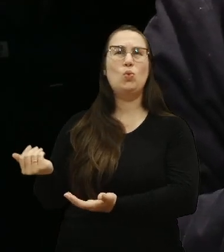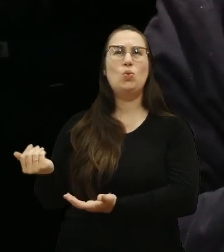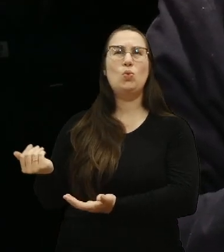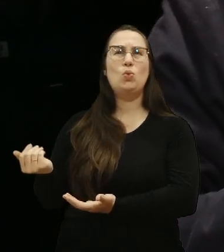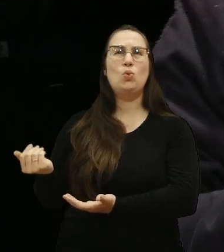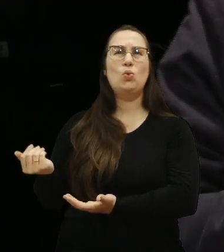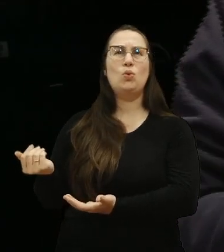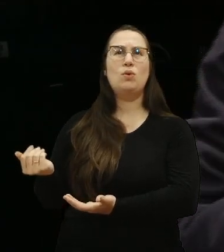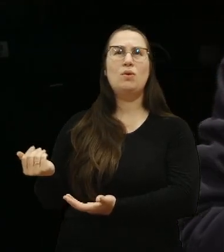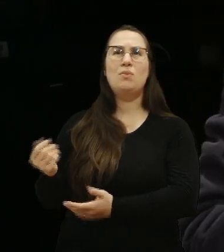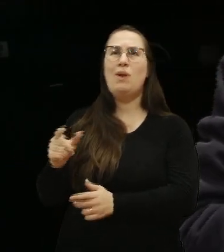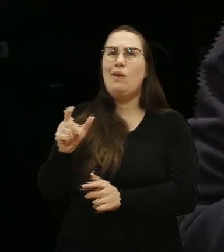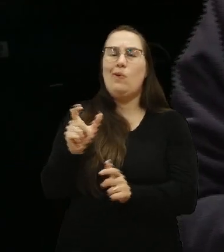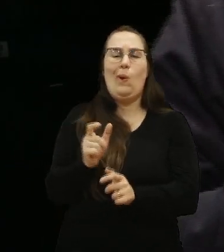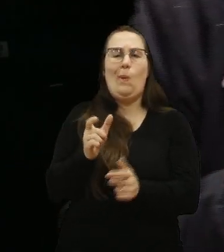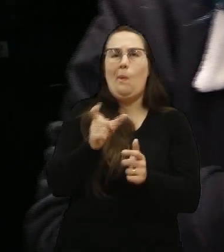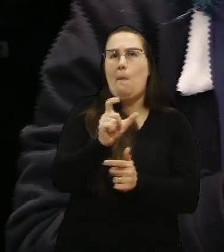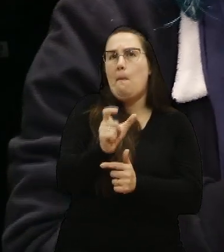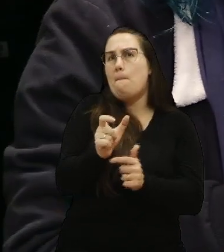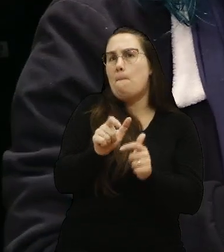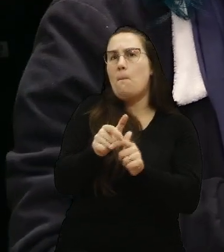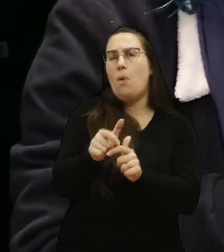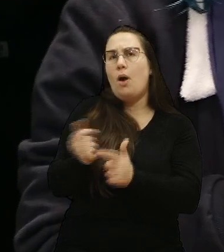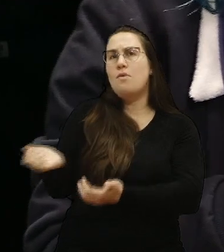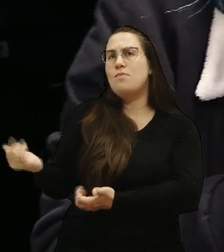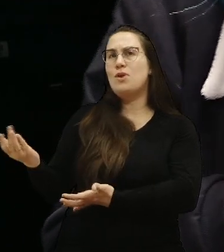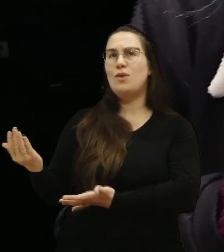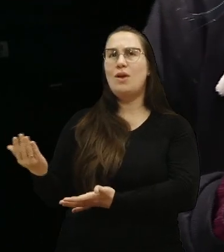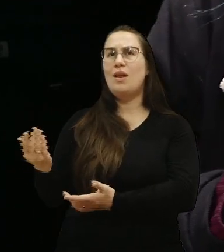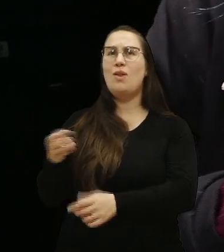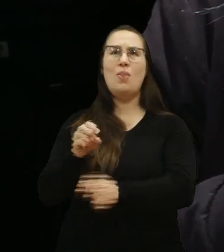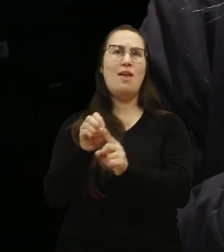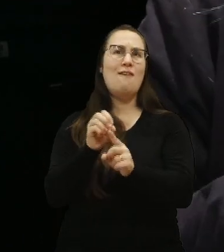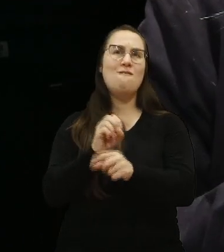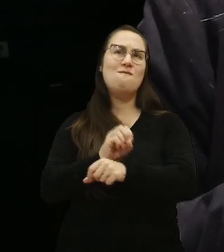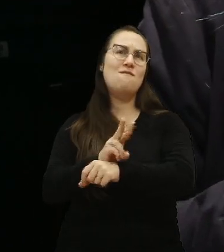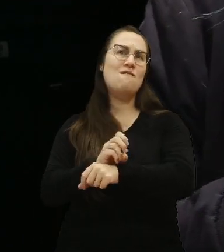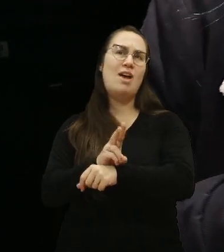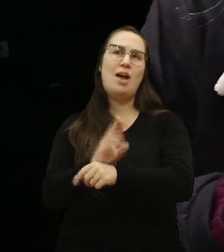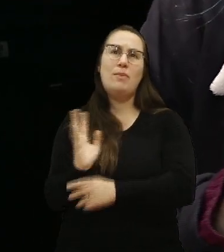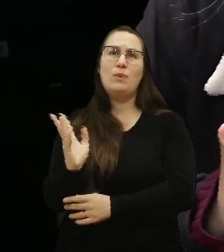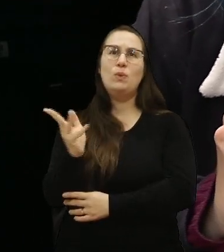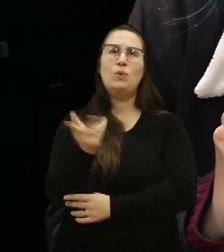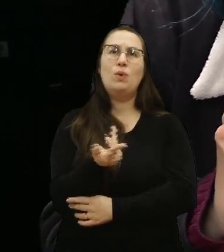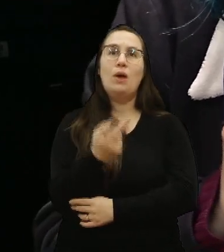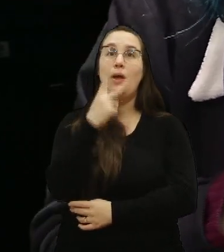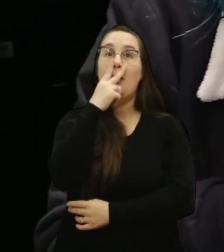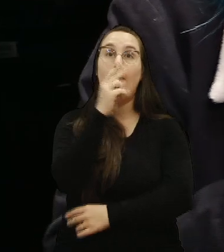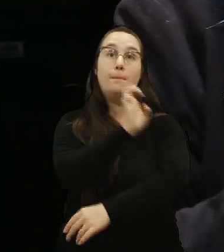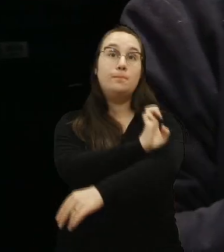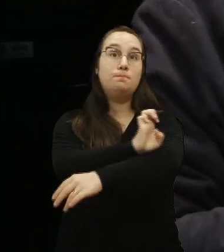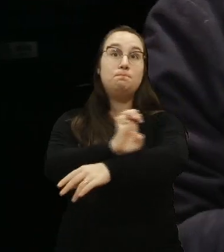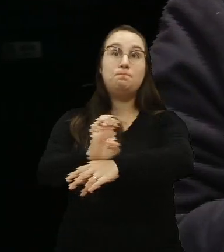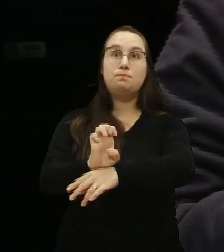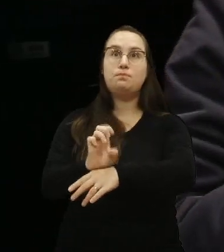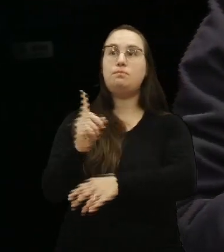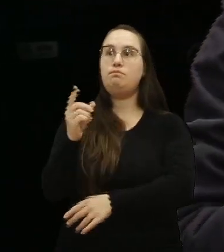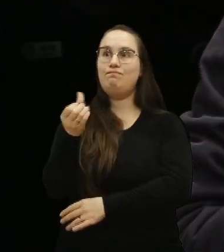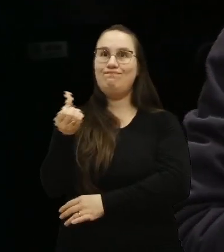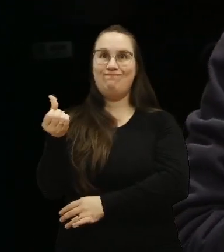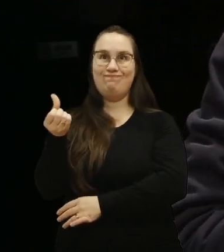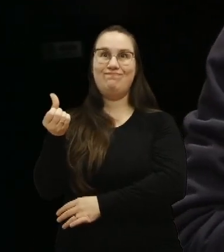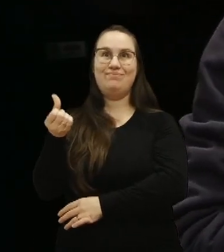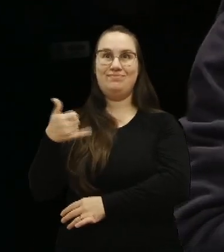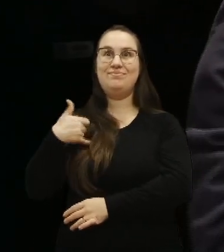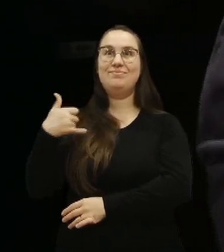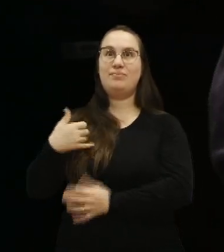para uma parte muito pequena da juventude em Caxias, porque não tem vaga para todo mundo. A mesma coisa o estágio. A gurizada faz 16 anos, quer